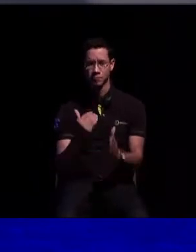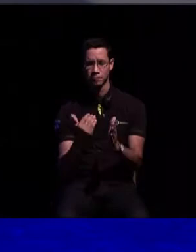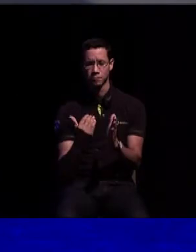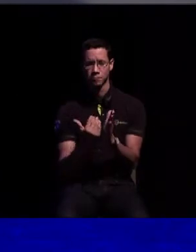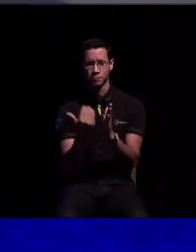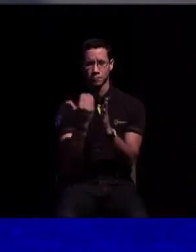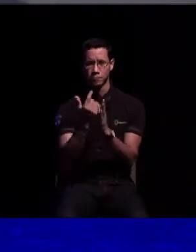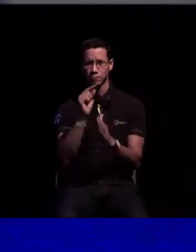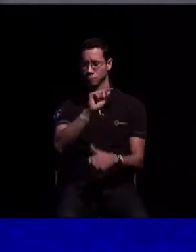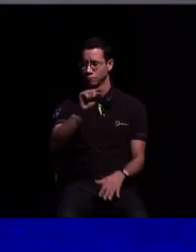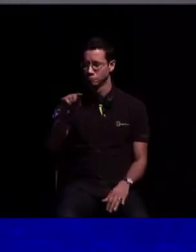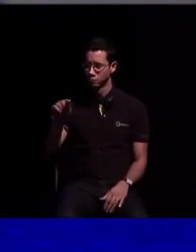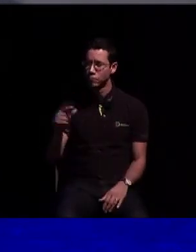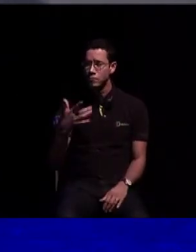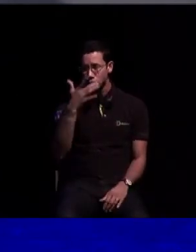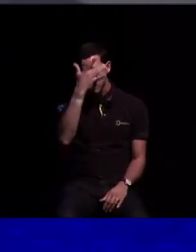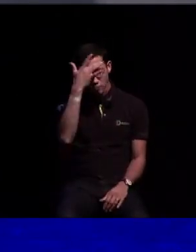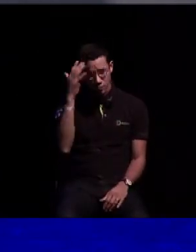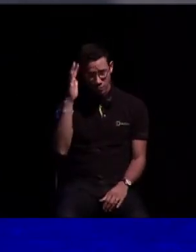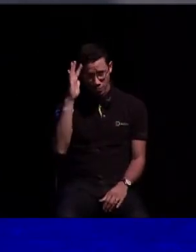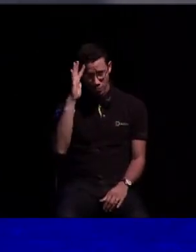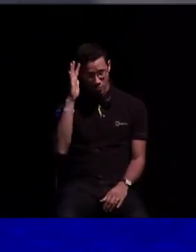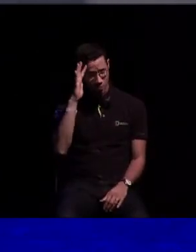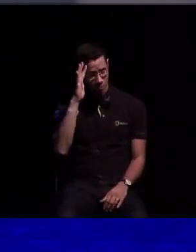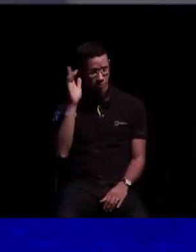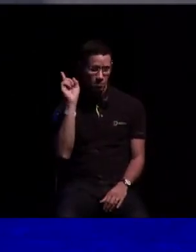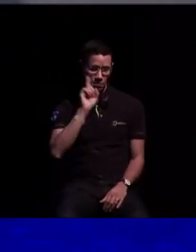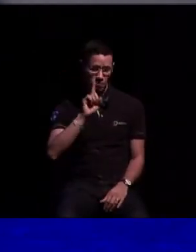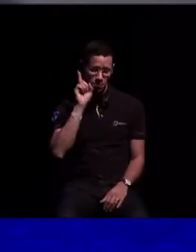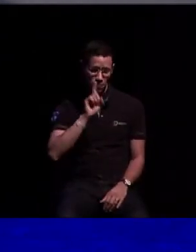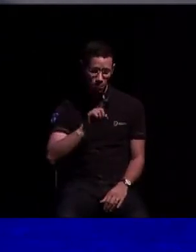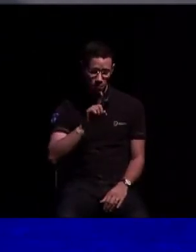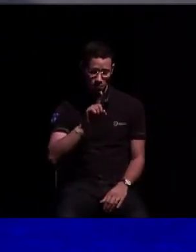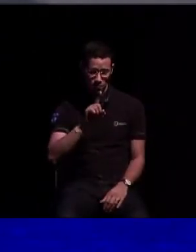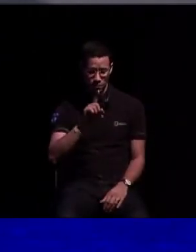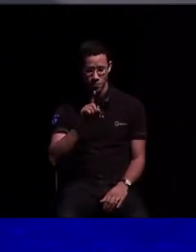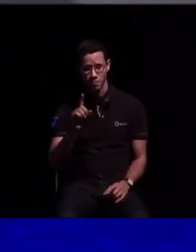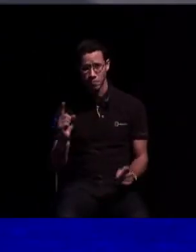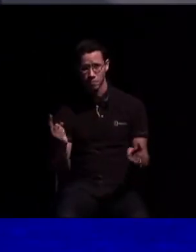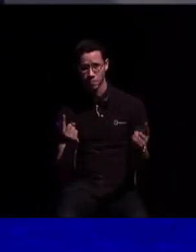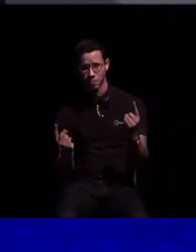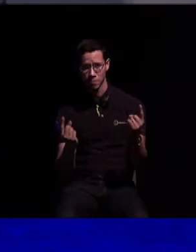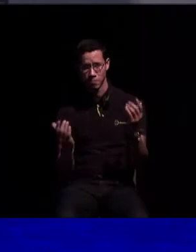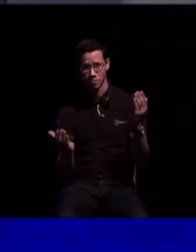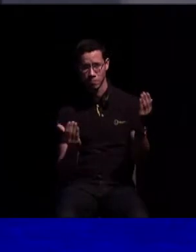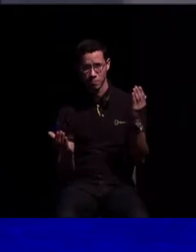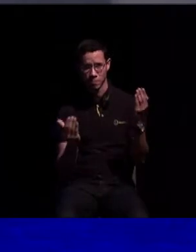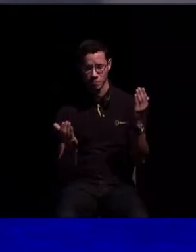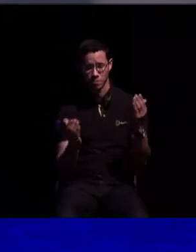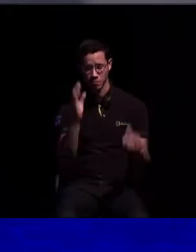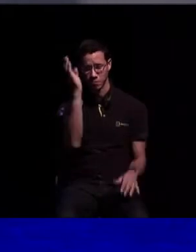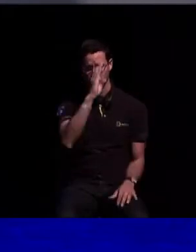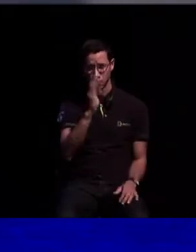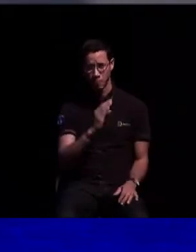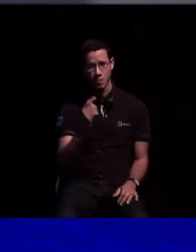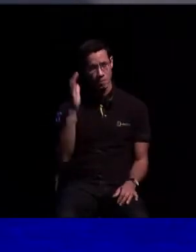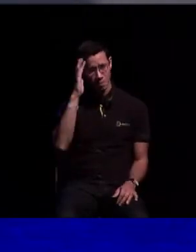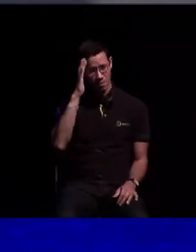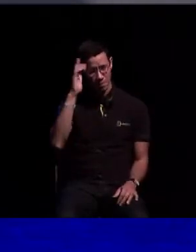superioridade americana. E quando as pessoas pensam em Estados Unidos e no Brasil, as pessoas vão pensar nesse tipo de